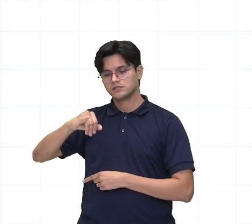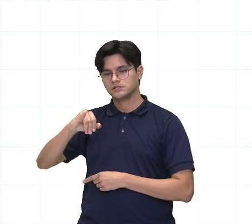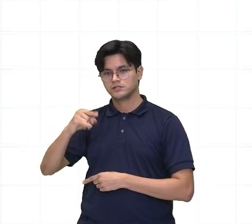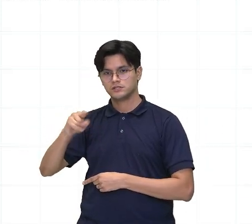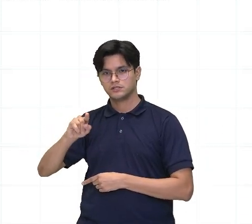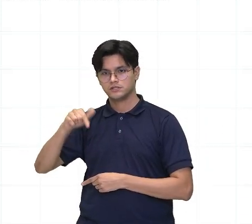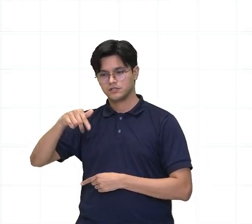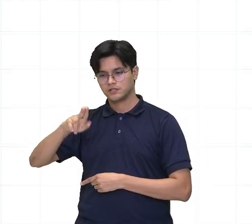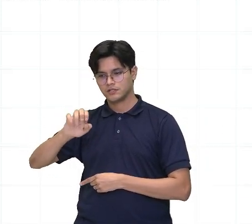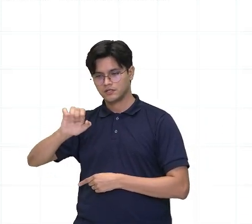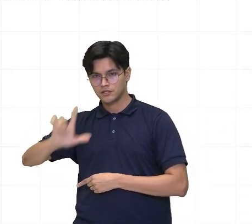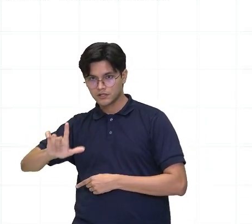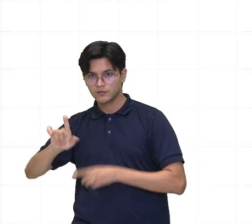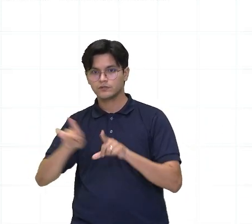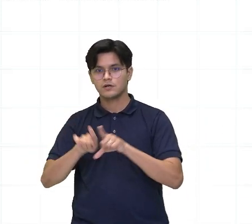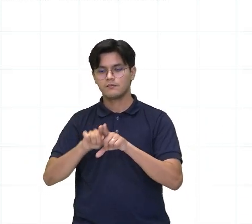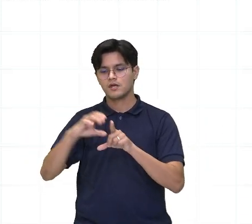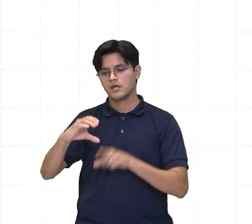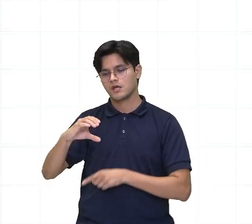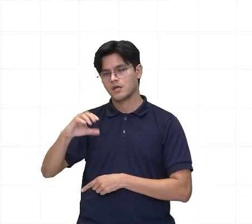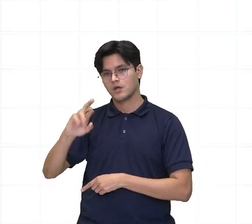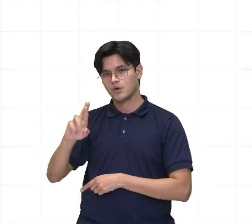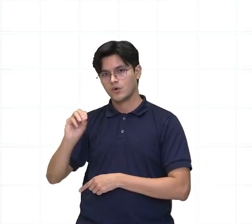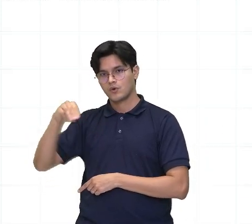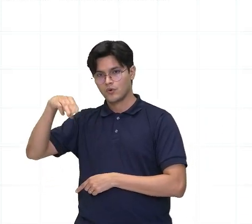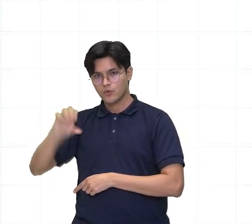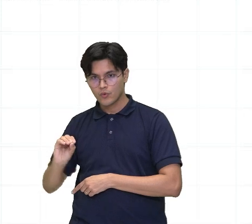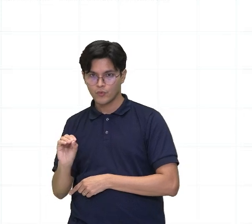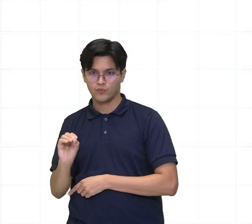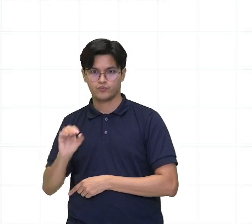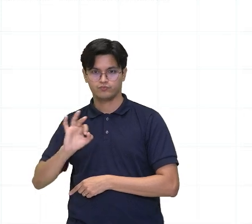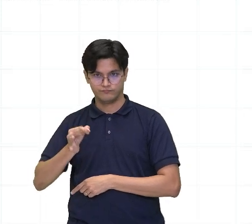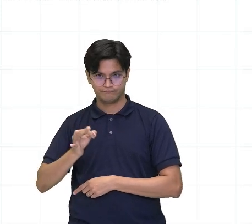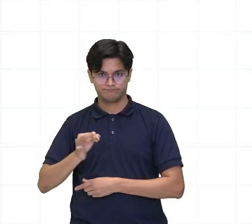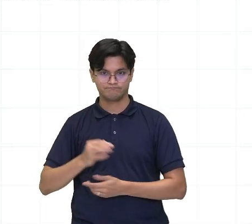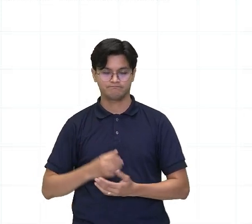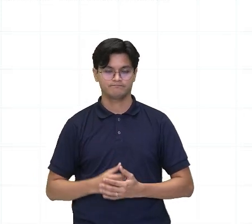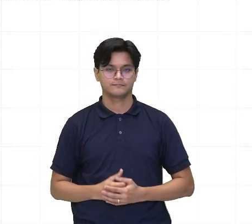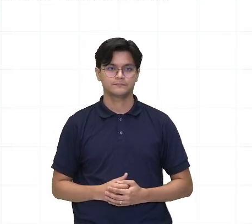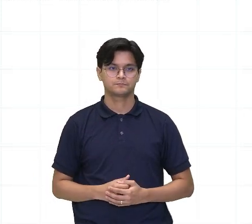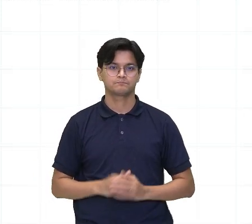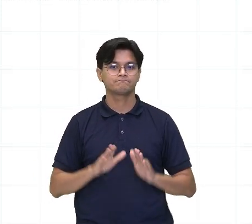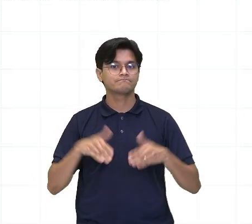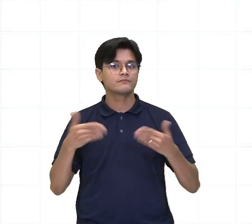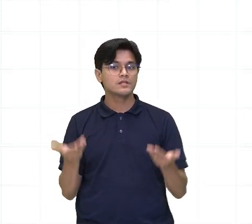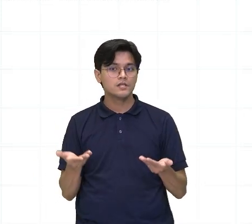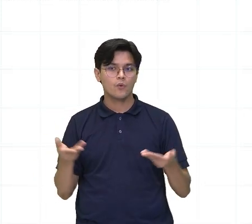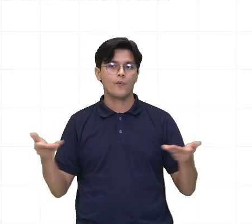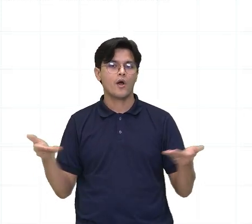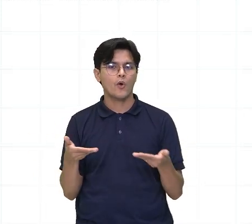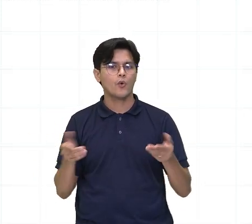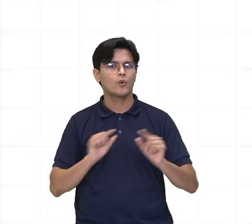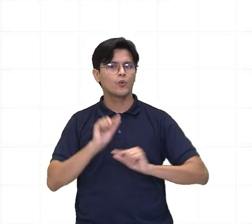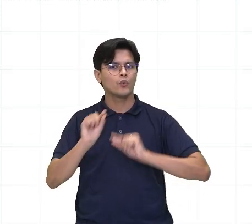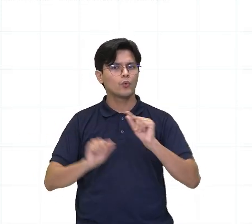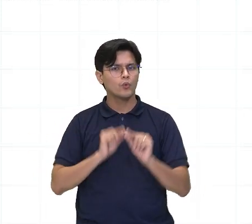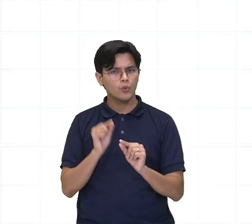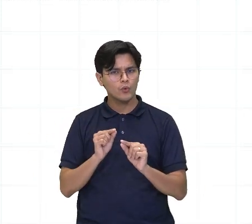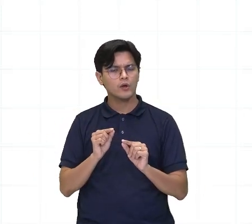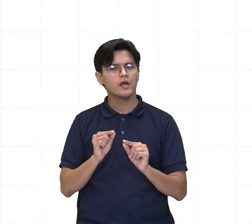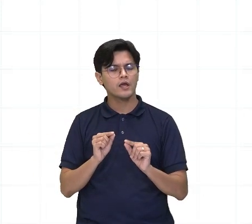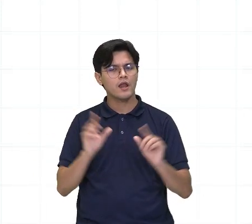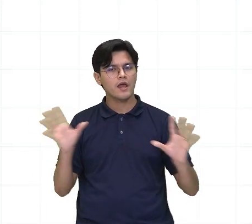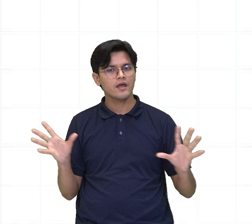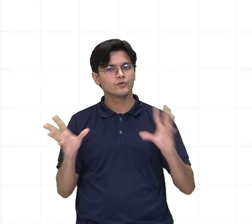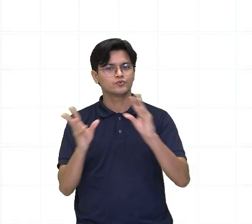observando, é feito pelo tungstênio, certo? Então, agora nós vamos fazer um